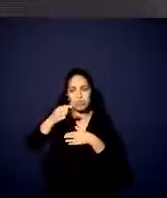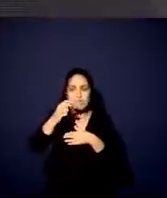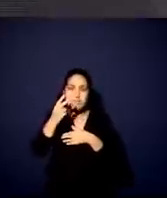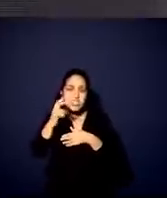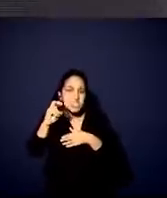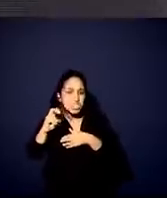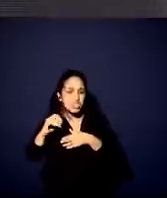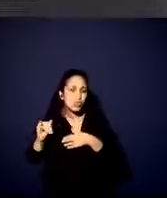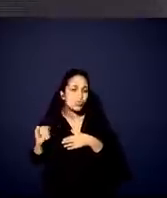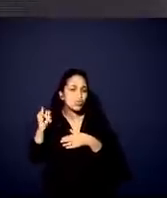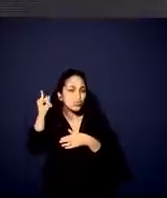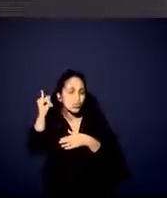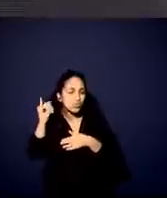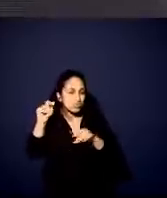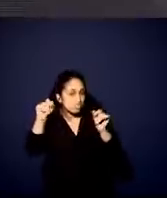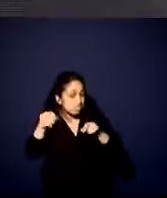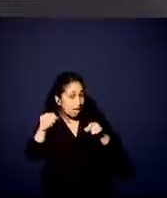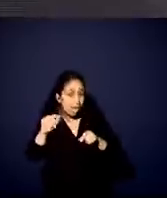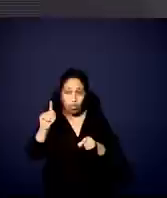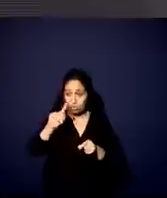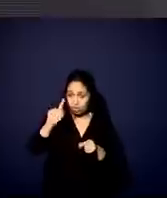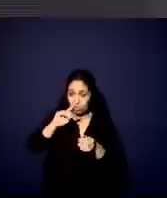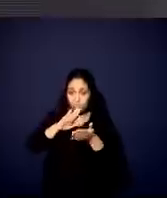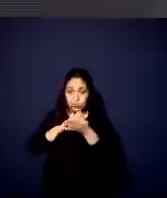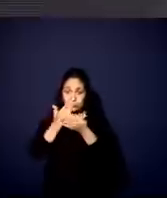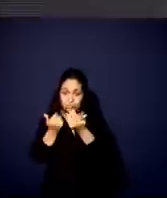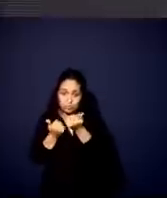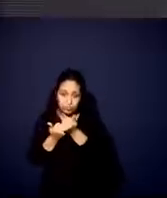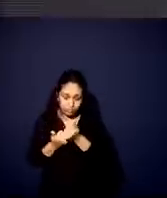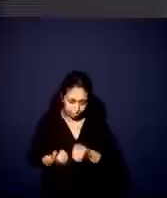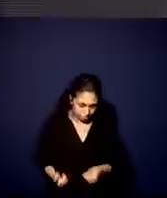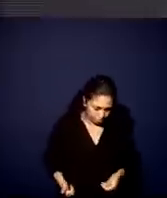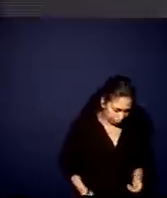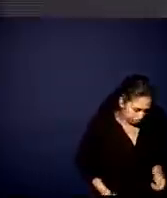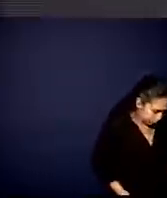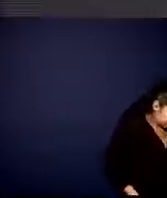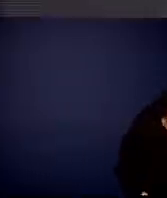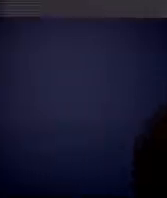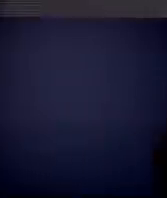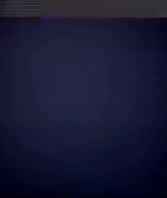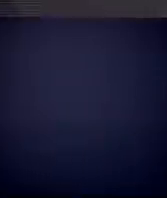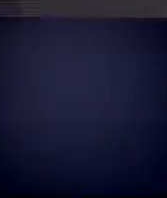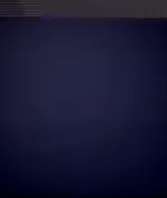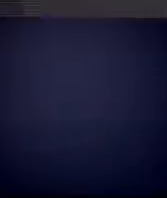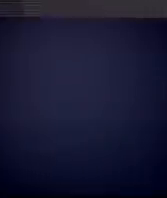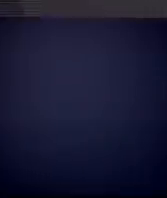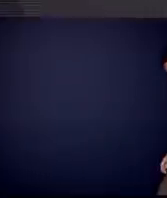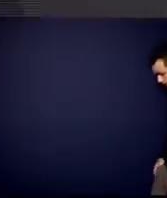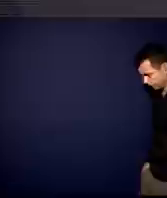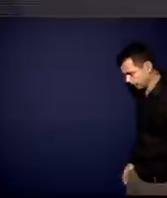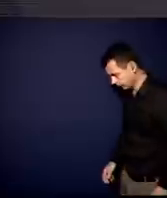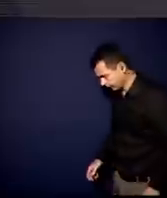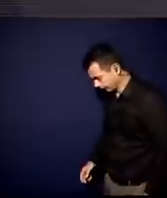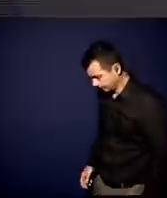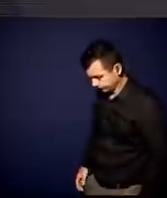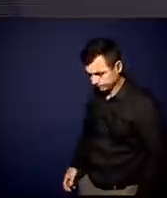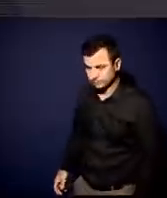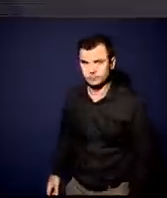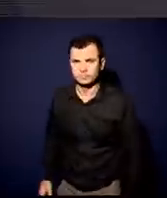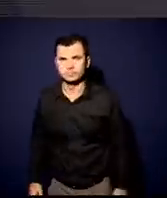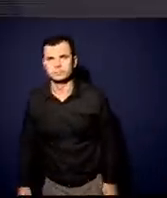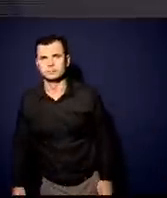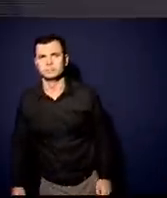de juros é suficiente ou não se a gente tiver uma taxa de juro uma taxa de juro aqui nesses níveis